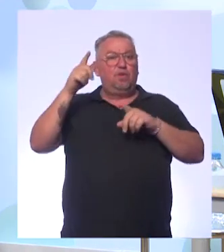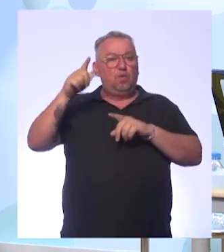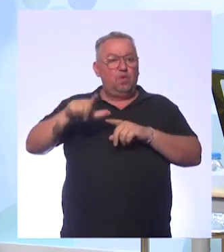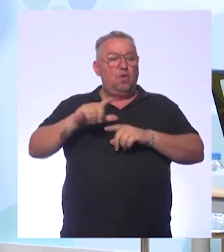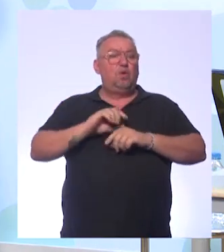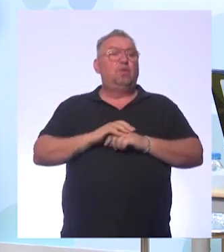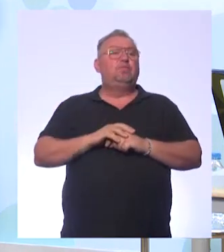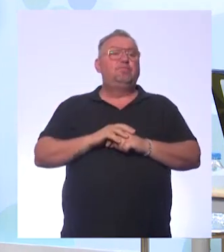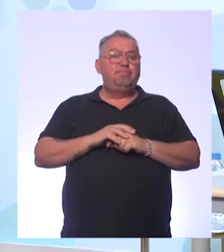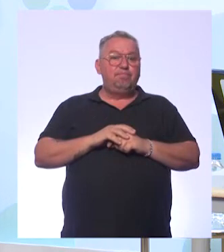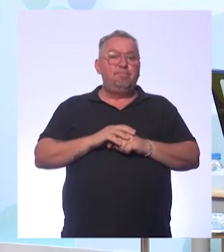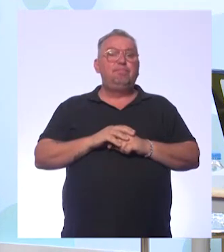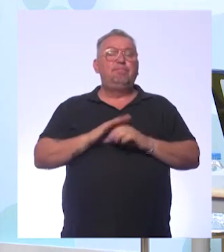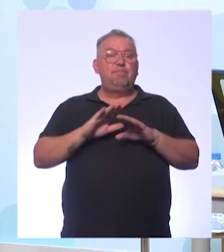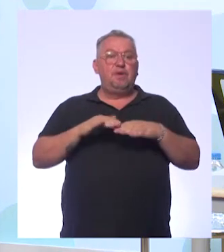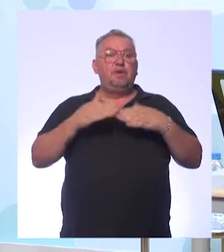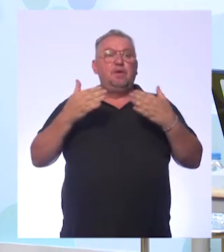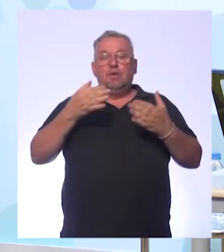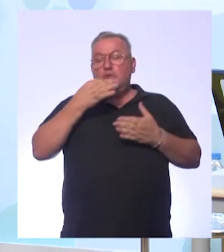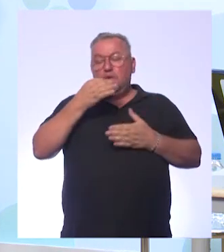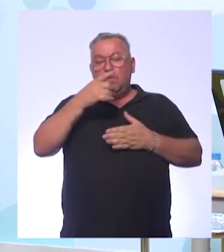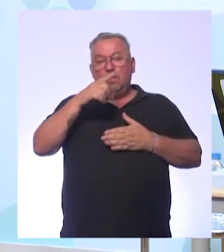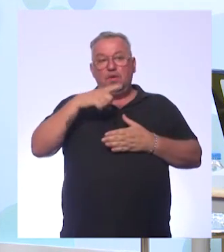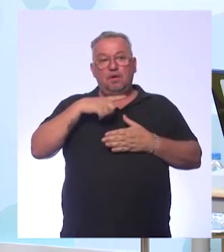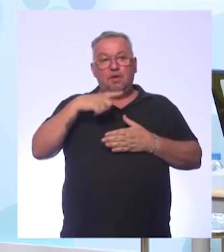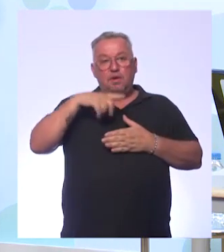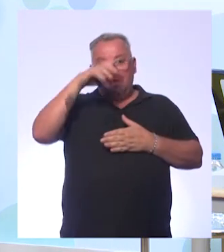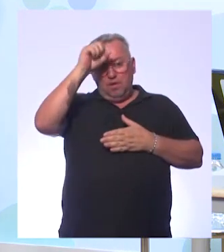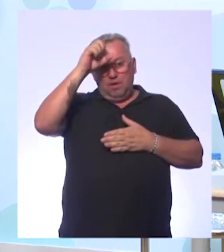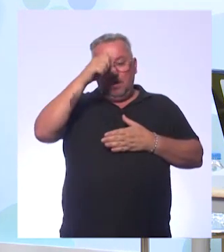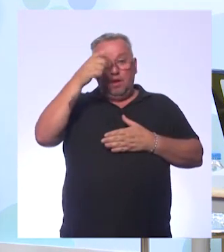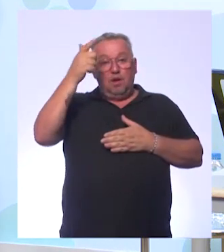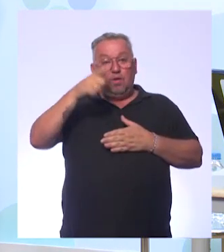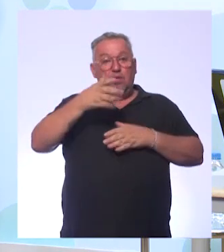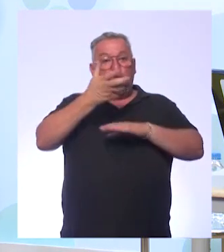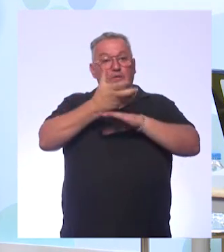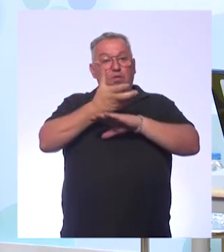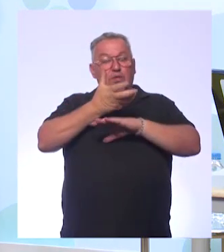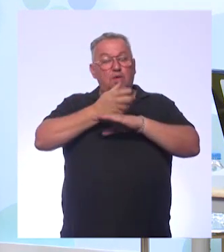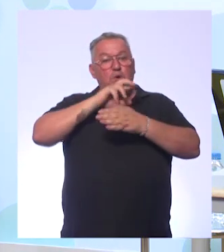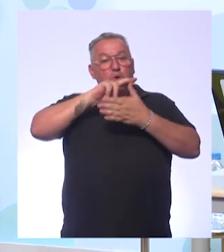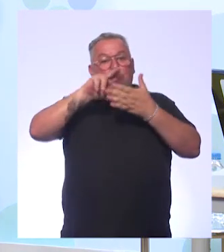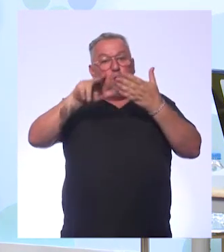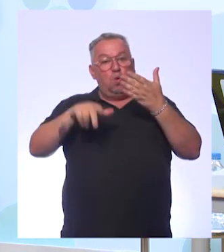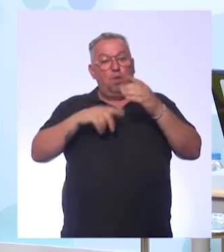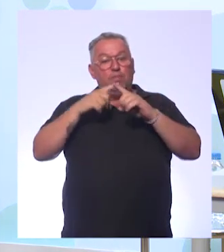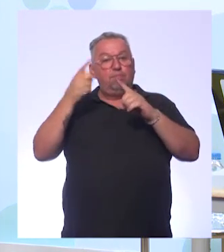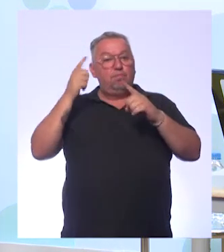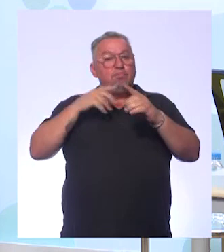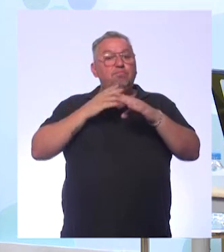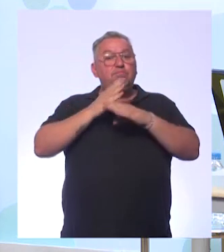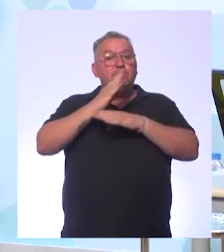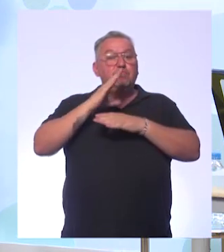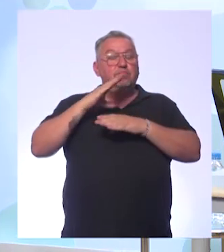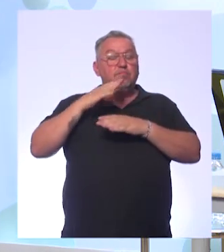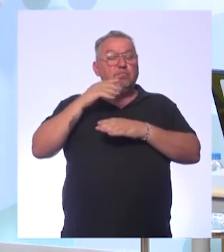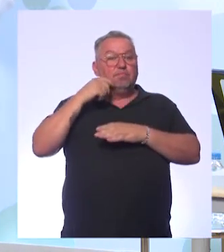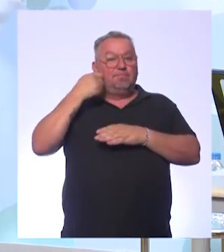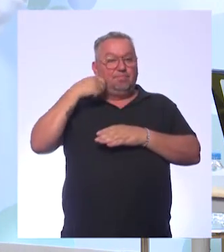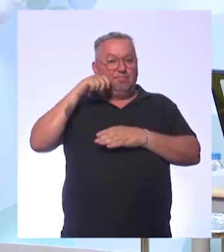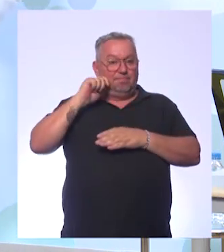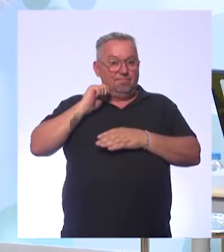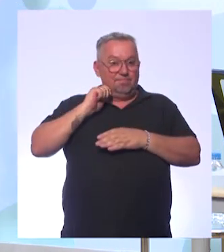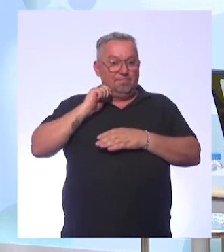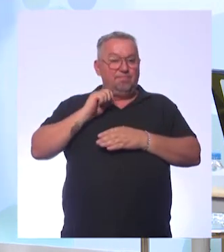candidatos, né? Então, é lógico que você tem que também ir muito bem nas outras disciplinas para você passar muito bem no vestibular,